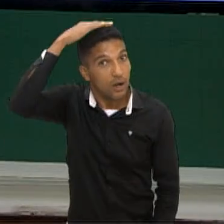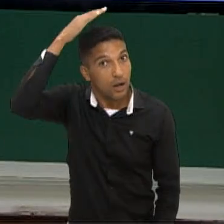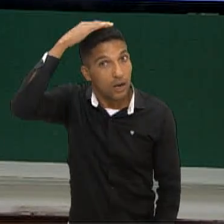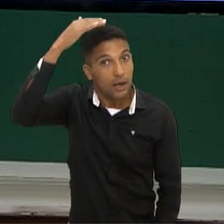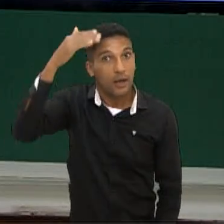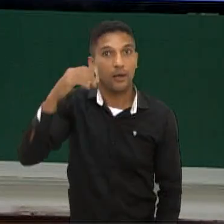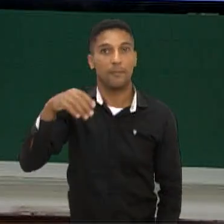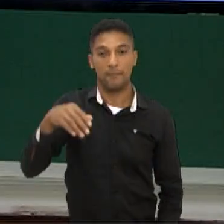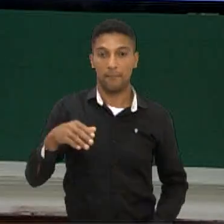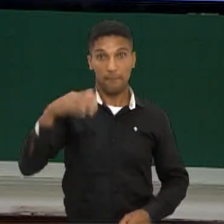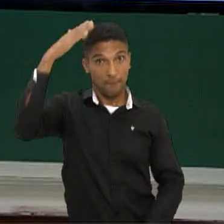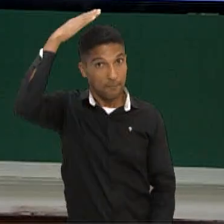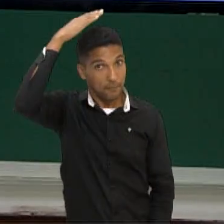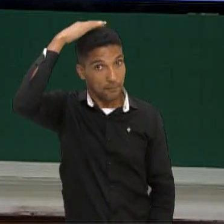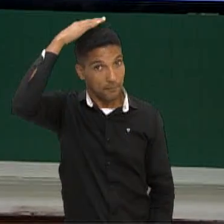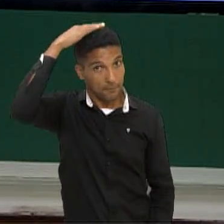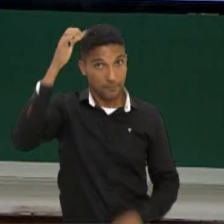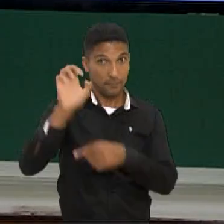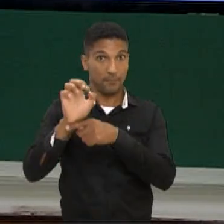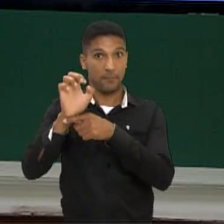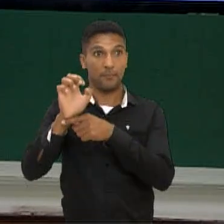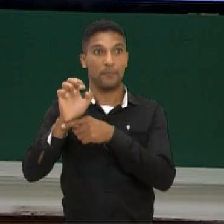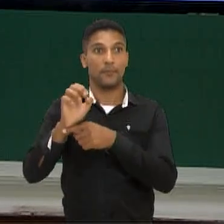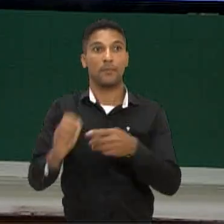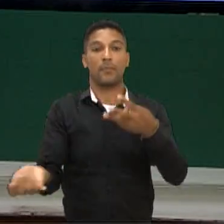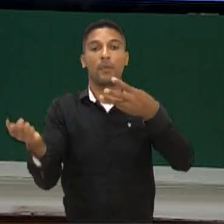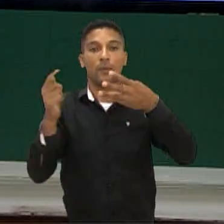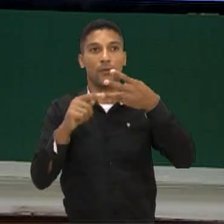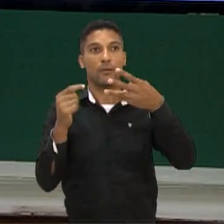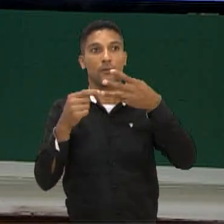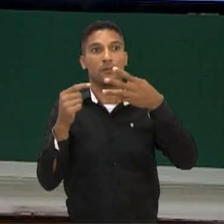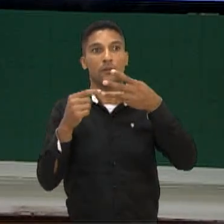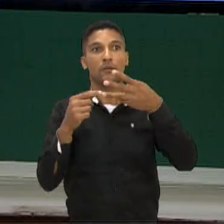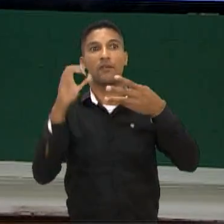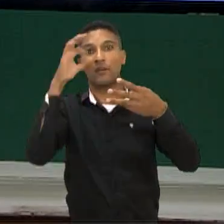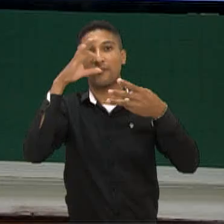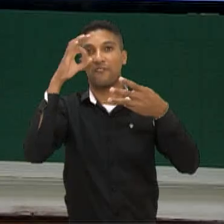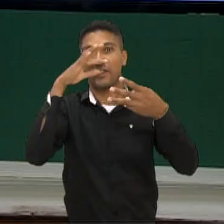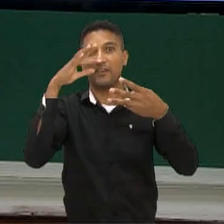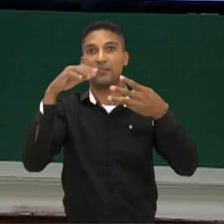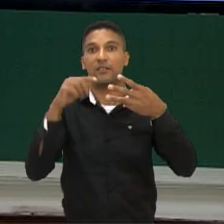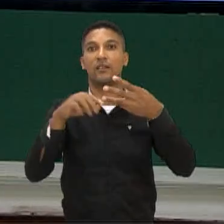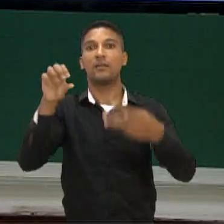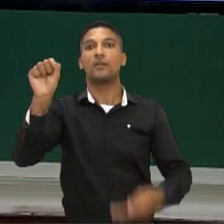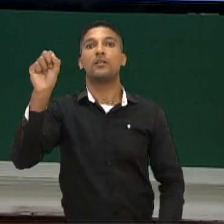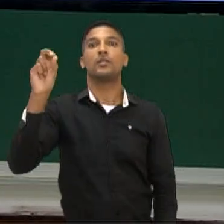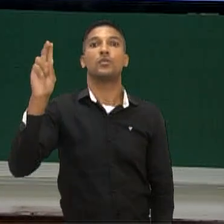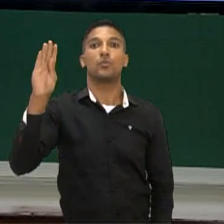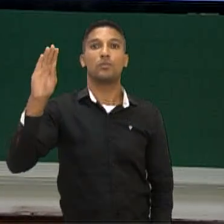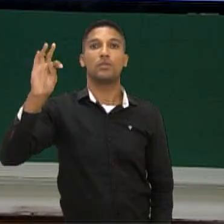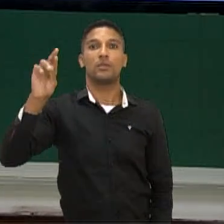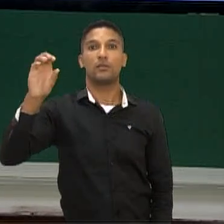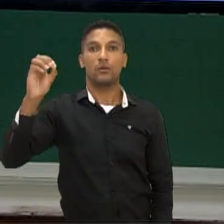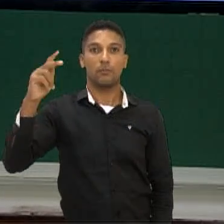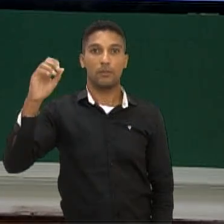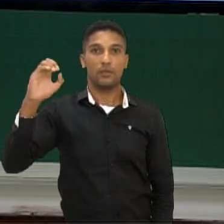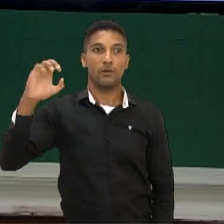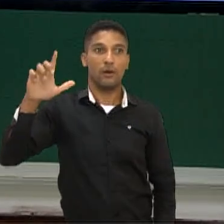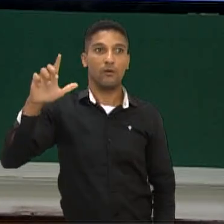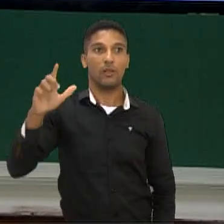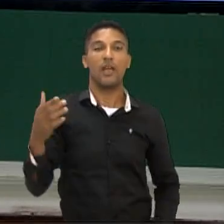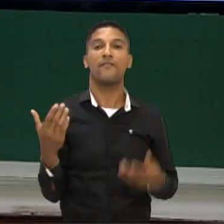do estado do Paraná. Subtropical com verões suaves. Já é aqui a